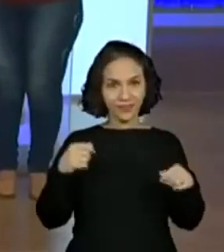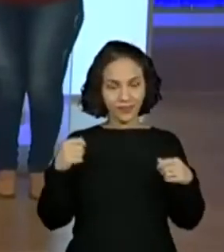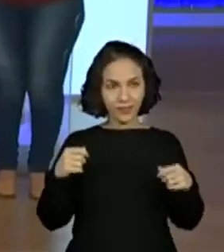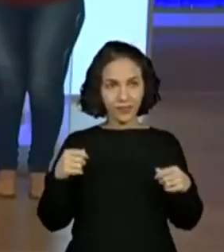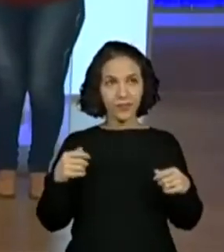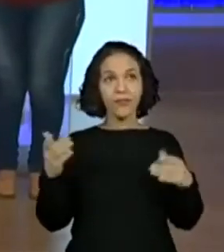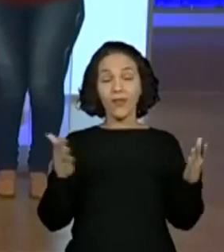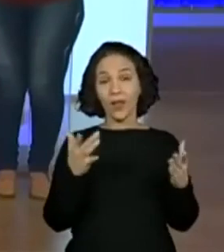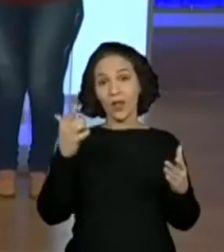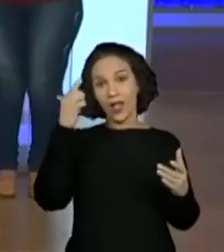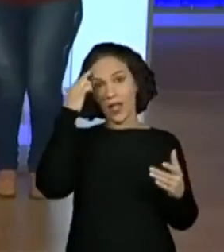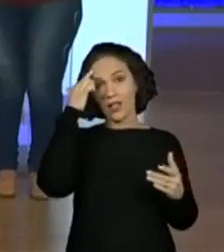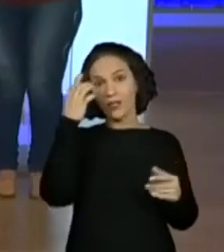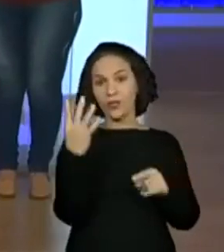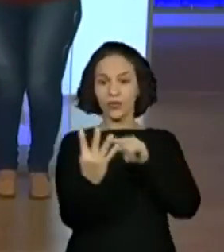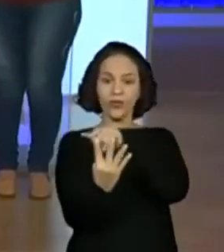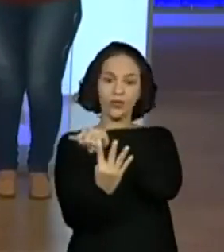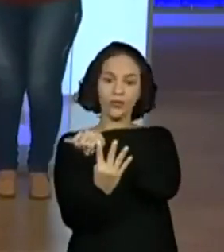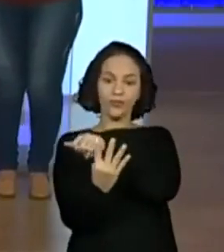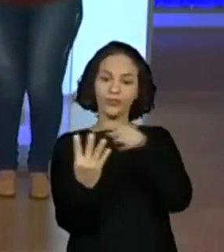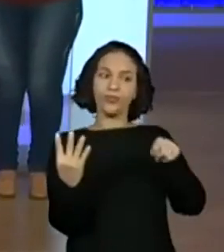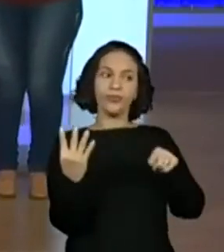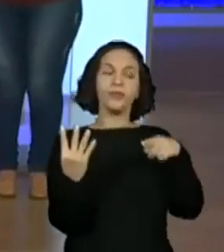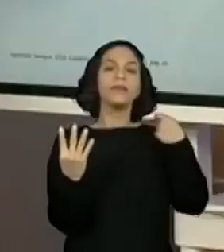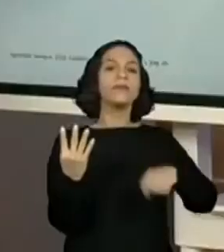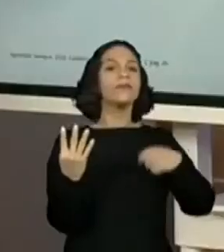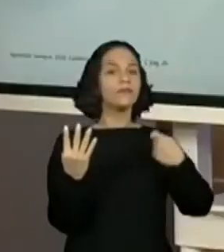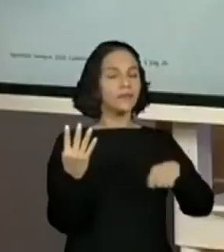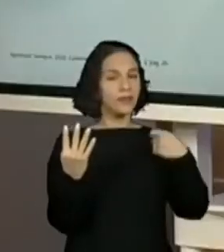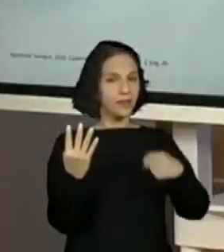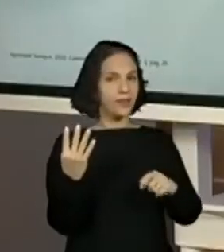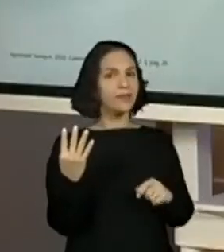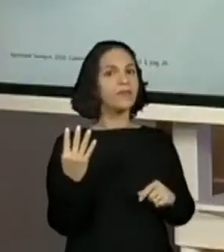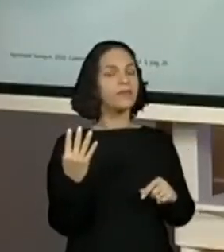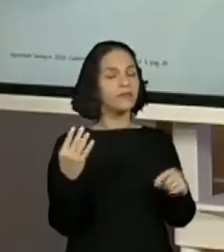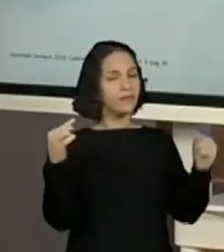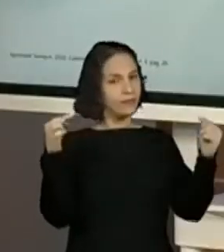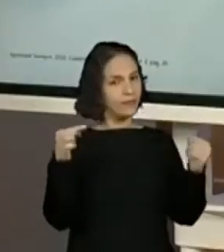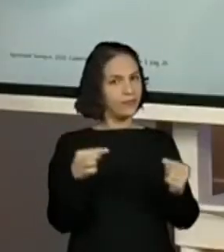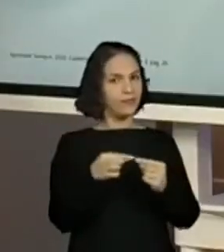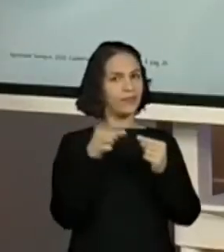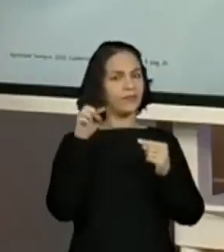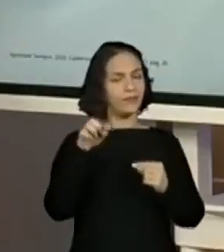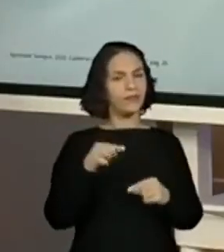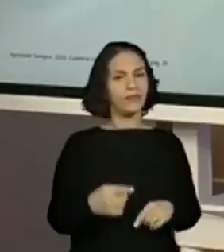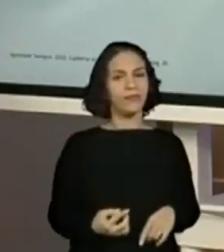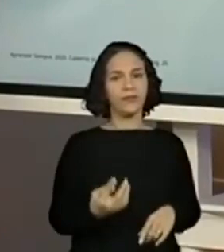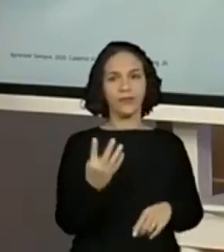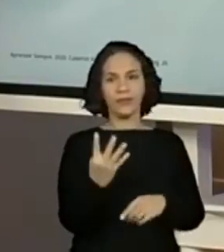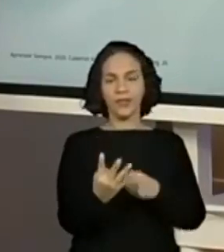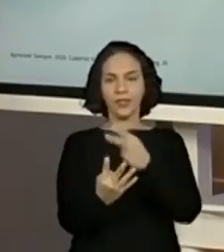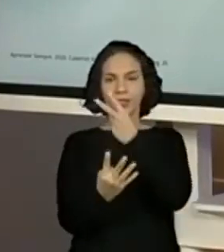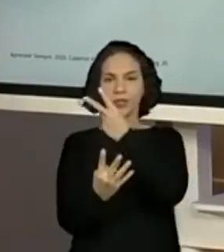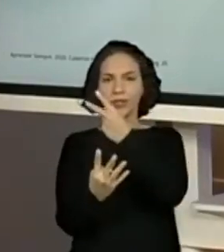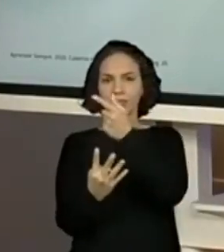de todas as colunas aqui para preencher o número, para registrar o número